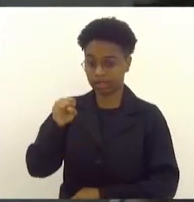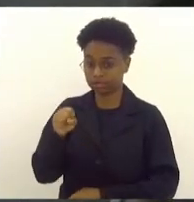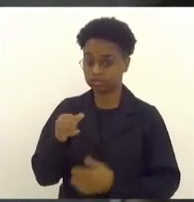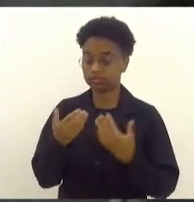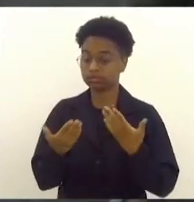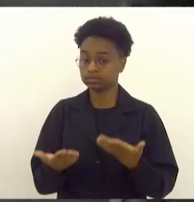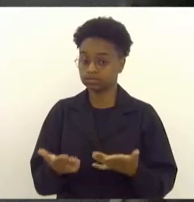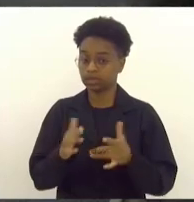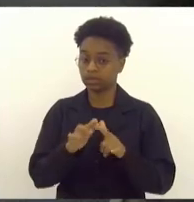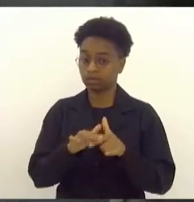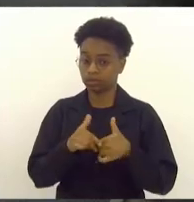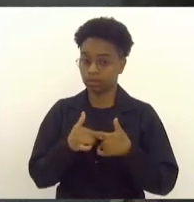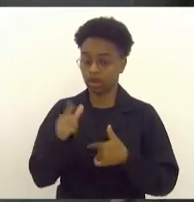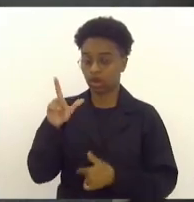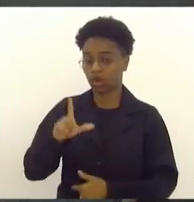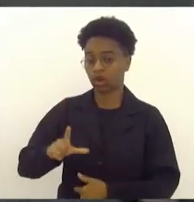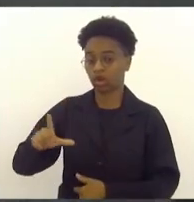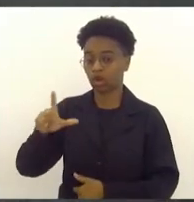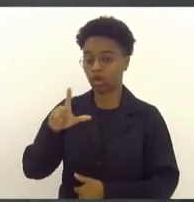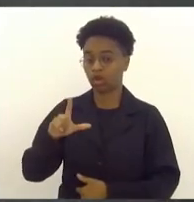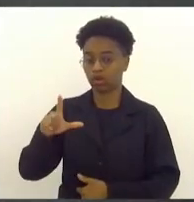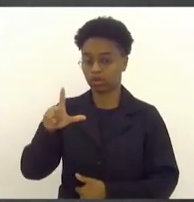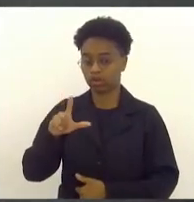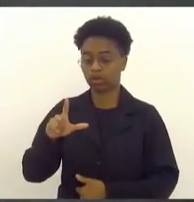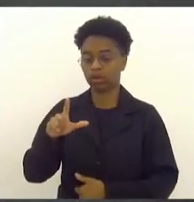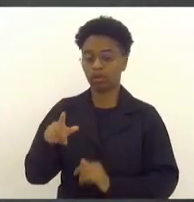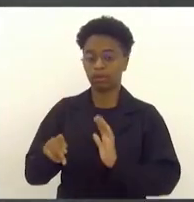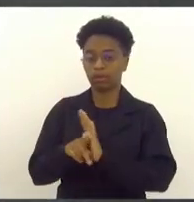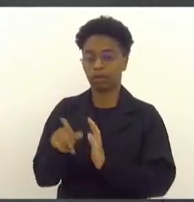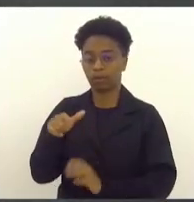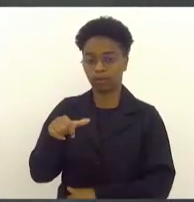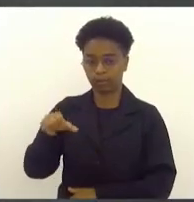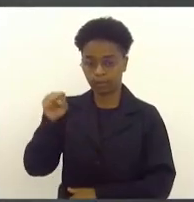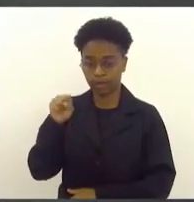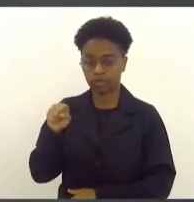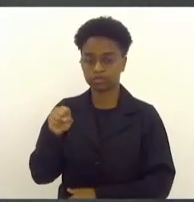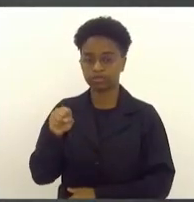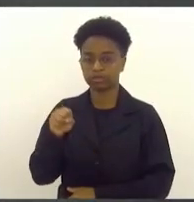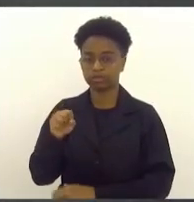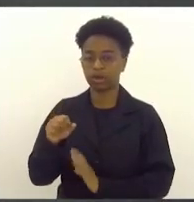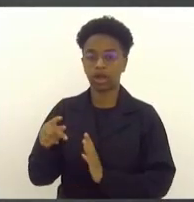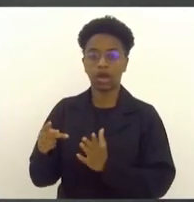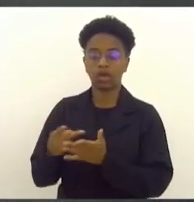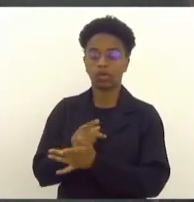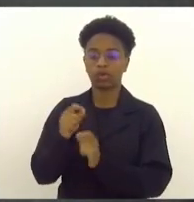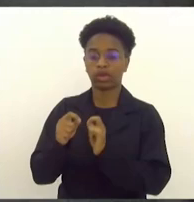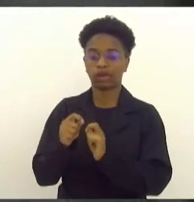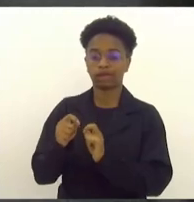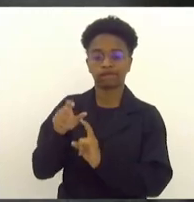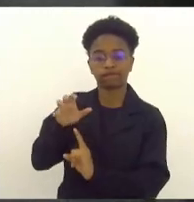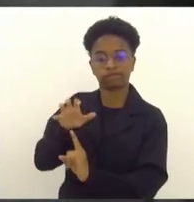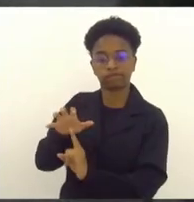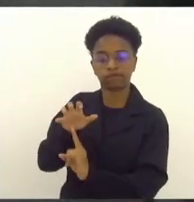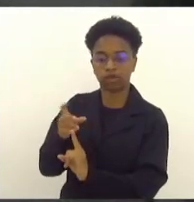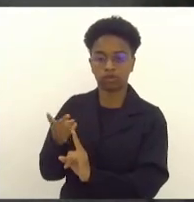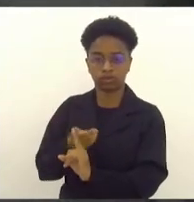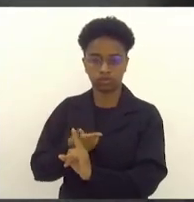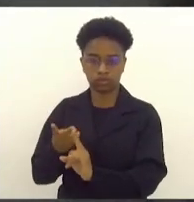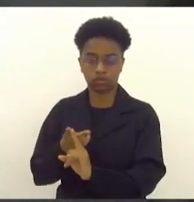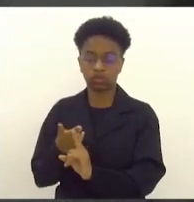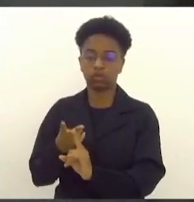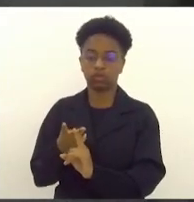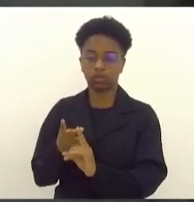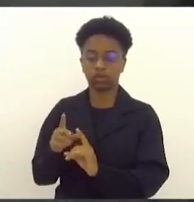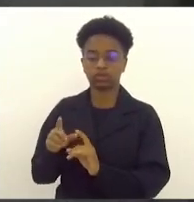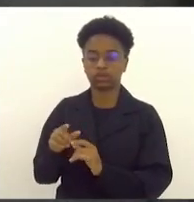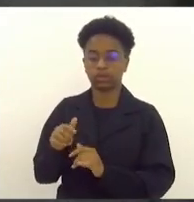toda lógica do da leis bufodi fobia foi aplicada em cima dessas duas parlamentares que são